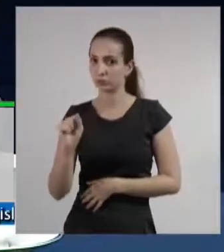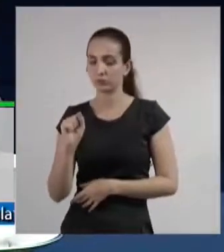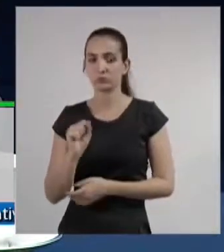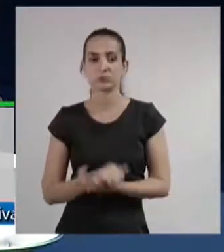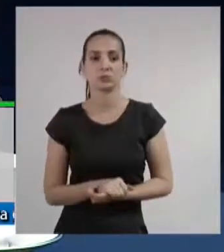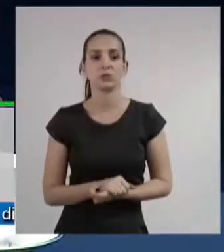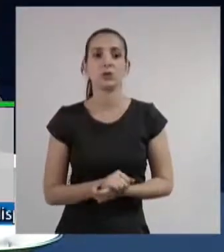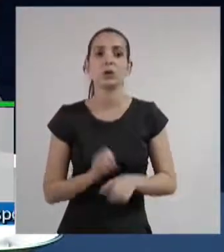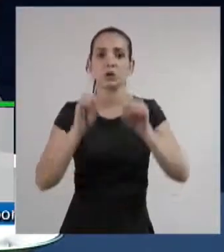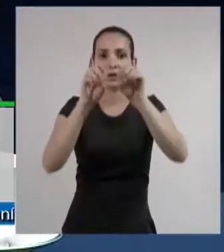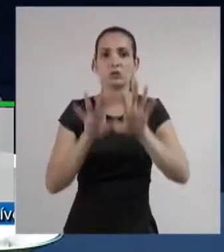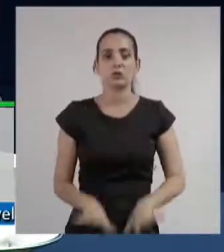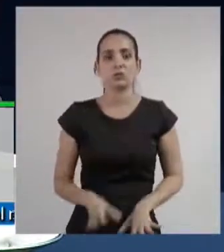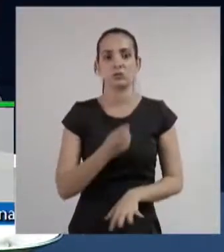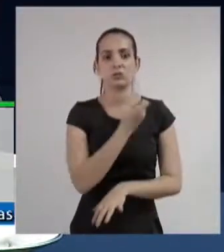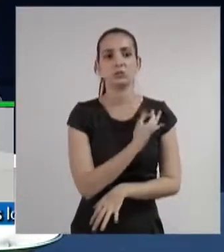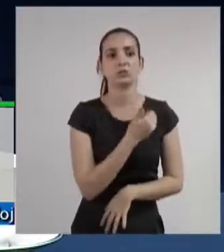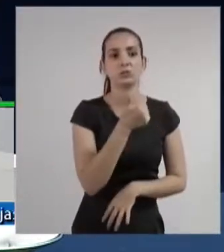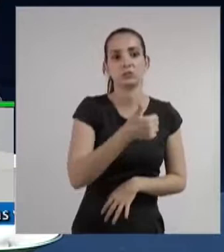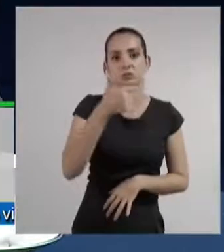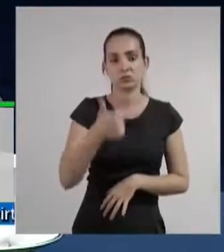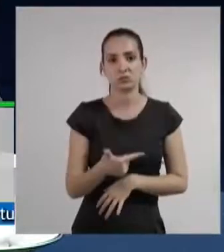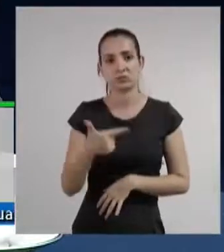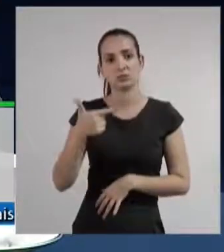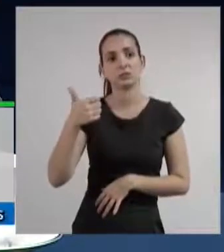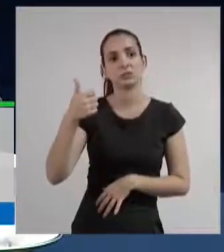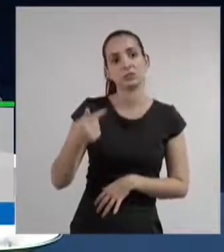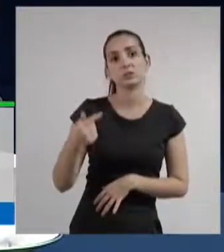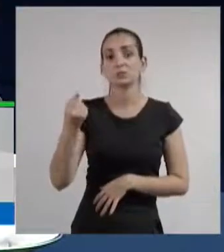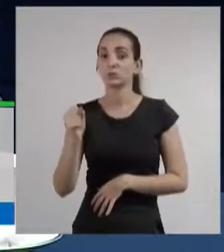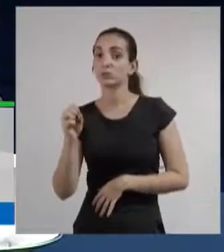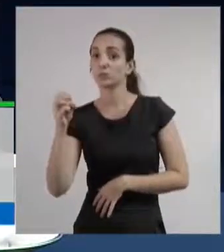6/12/2018. Ofício número